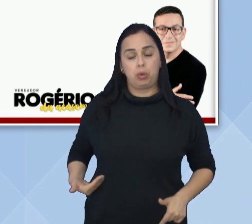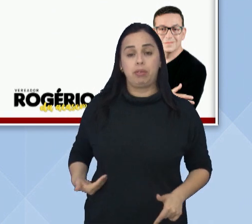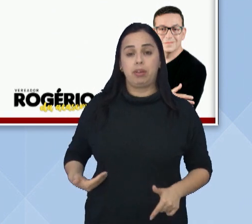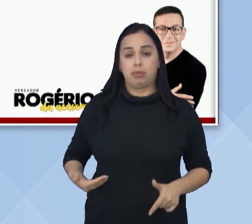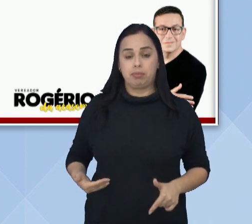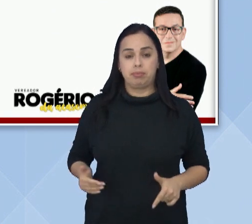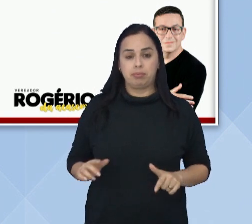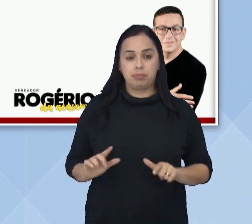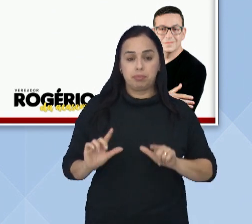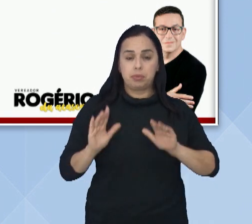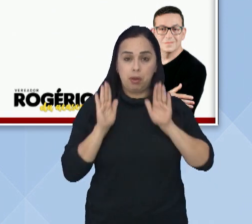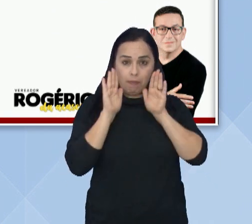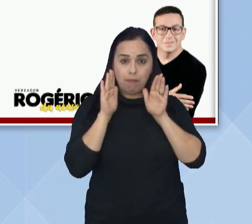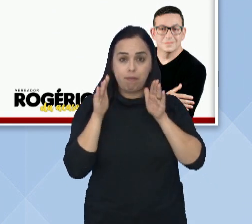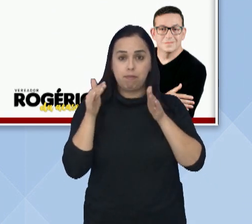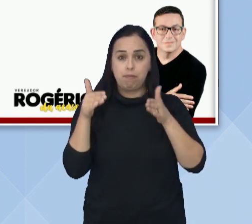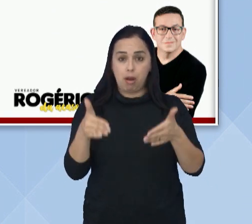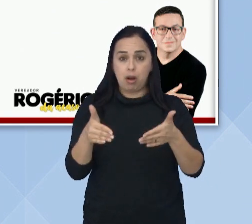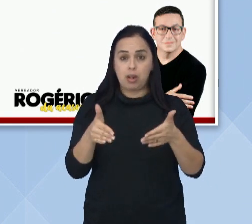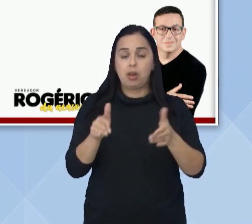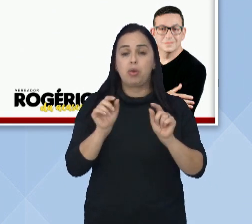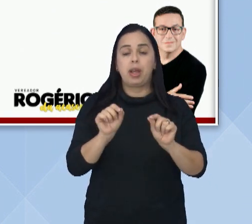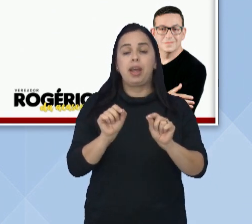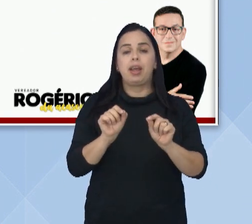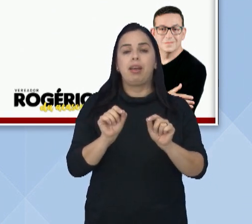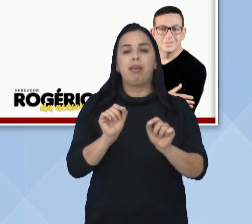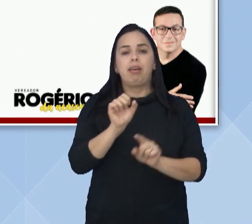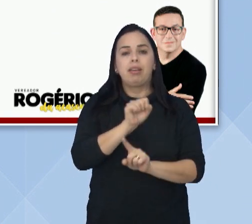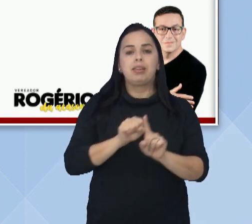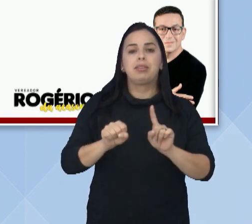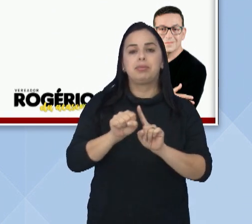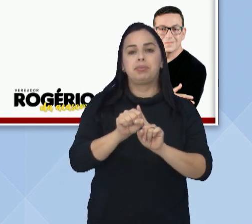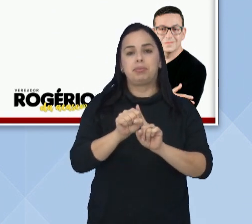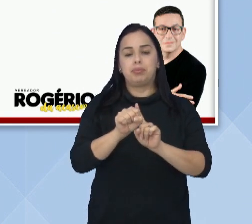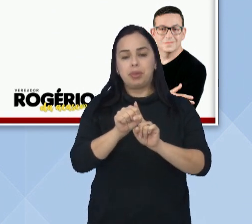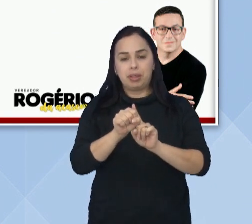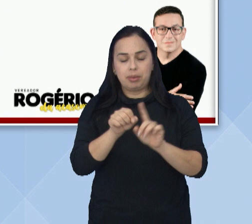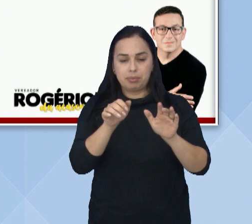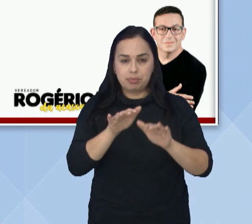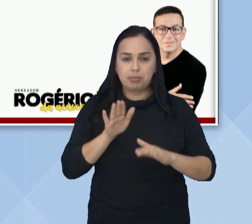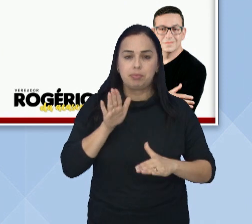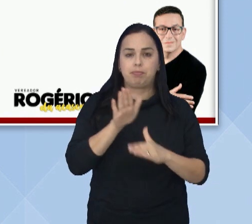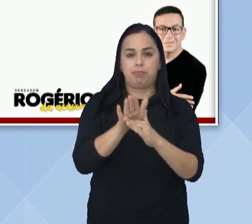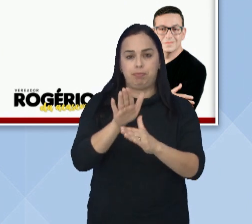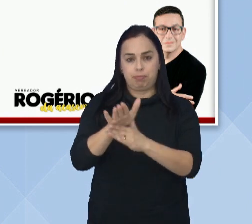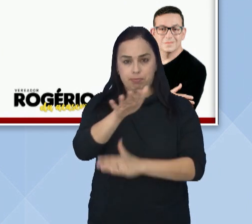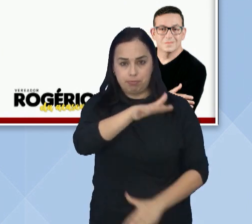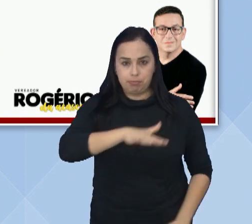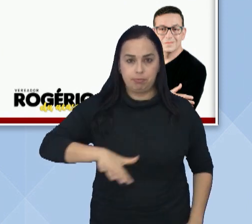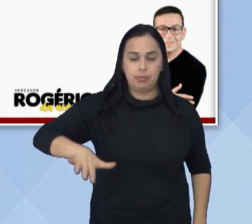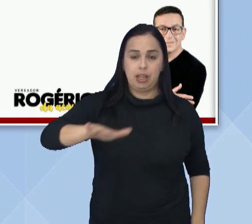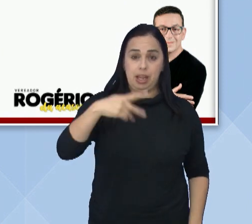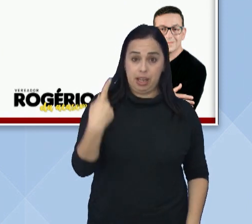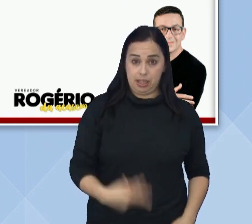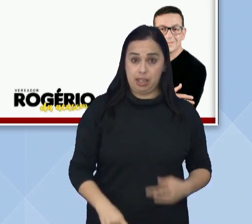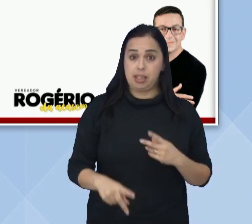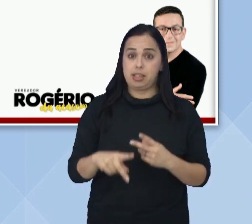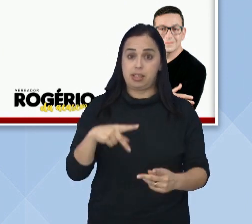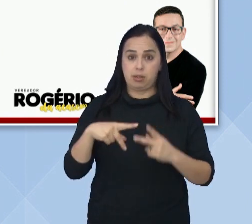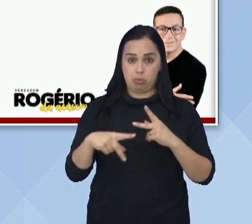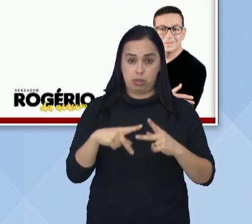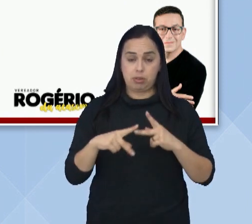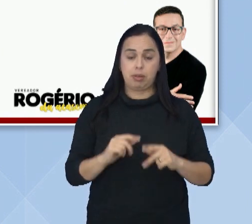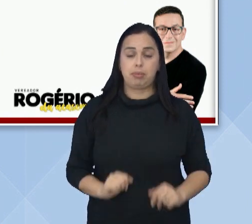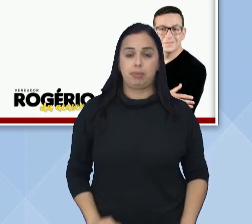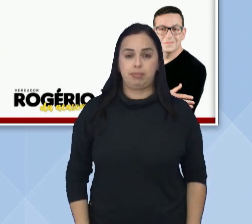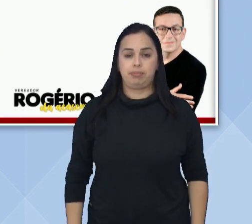portanto, voltada para o interesse social da população de nossa cidade de São José dos Campos.